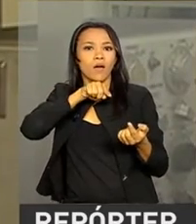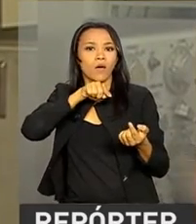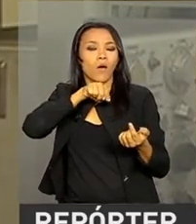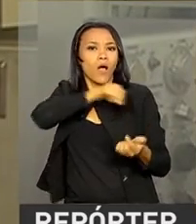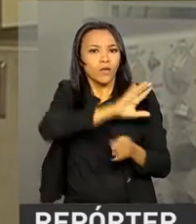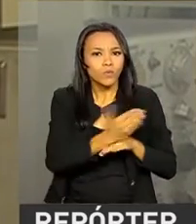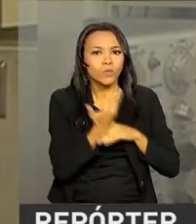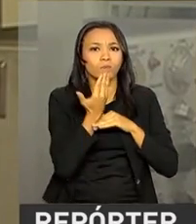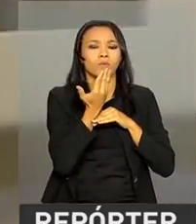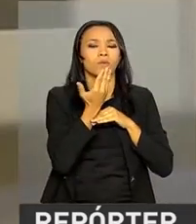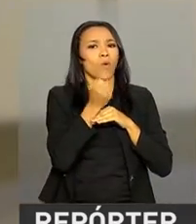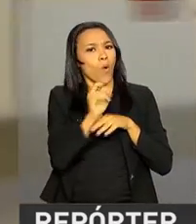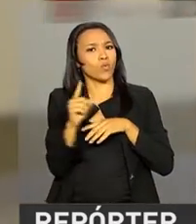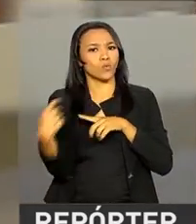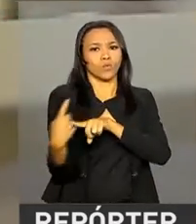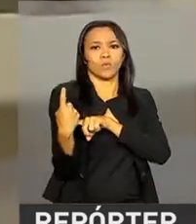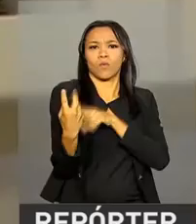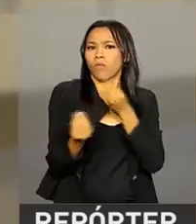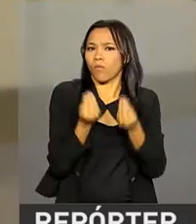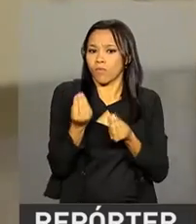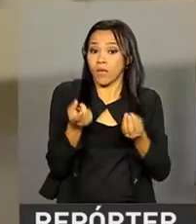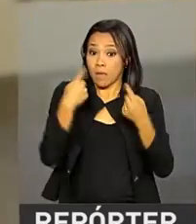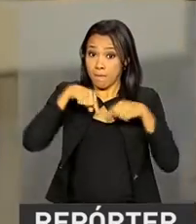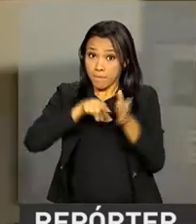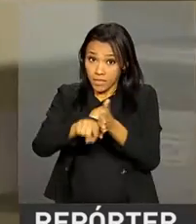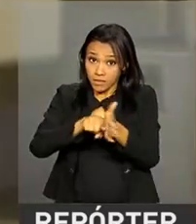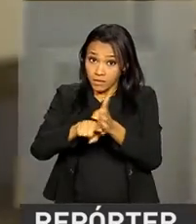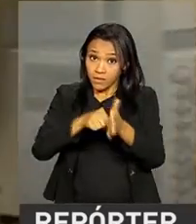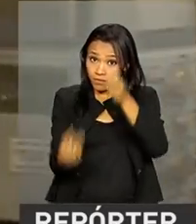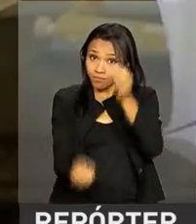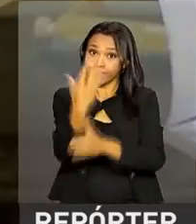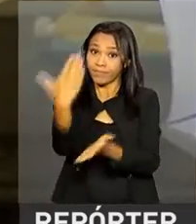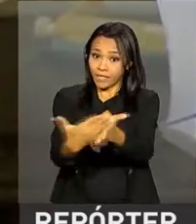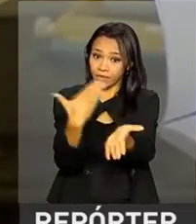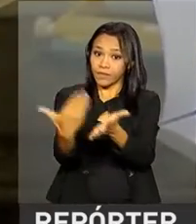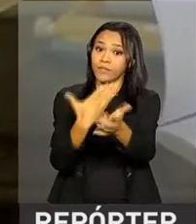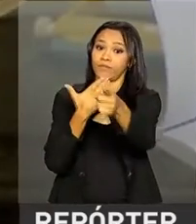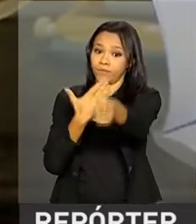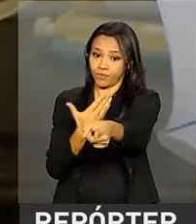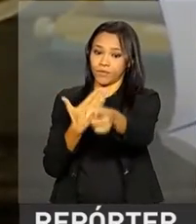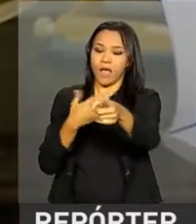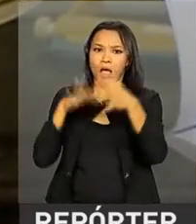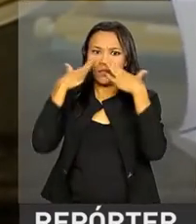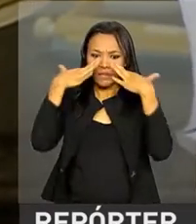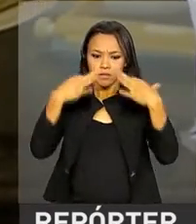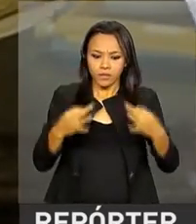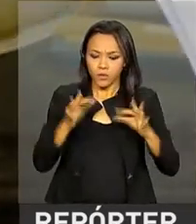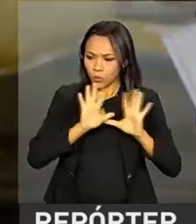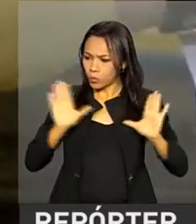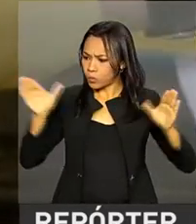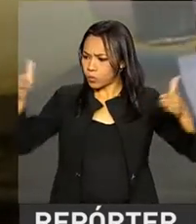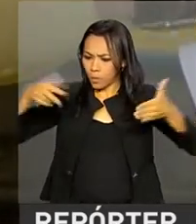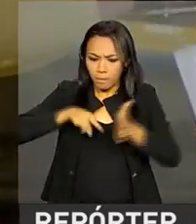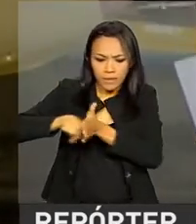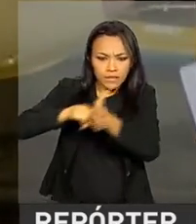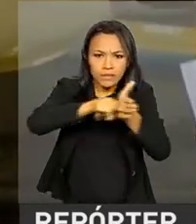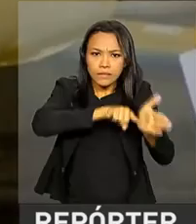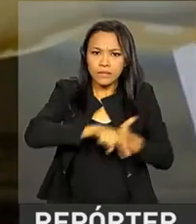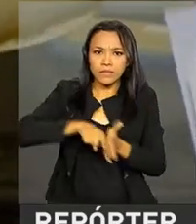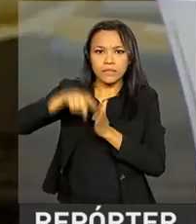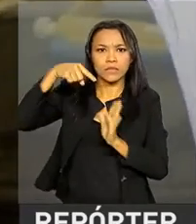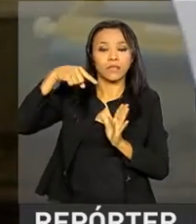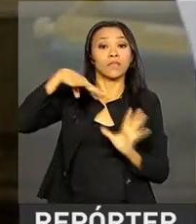ousadas a pesquisa virou até livro a obra não apenas chamou a atenção da comunidade científica internacional